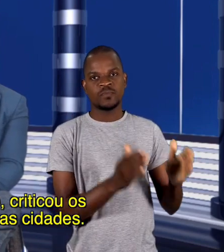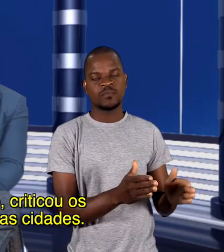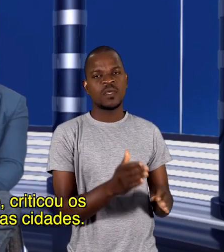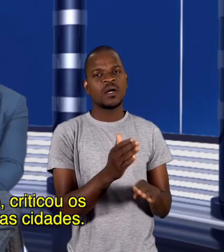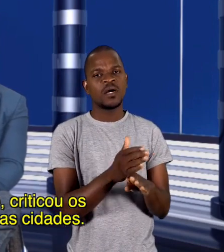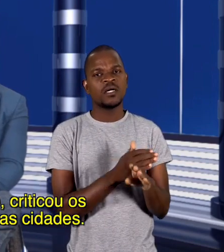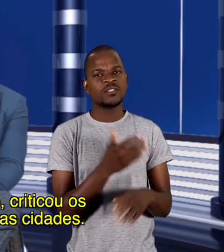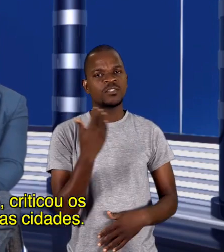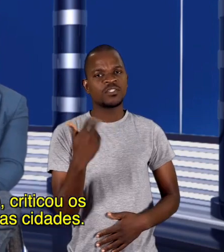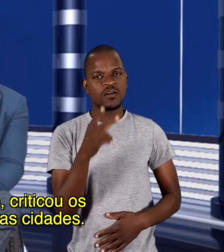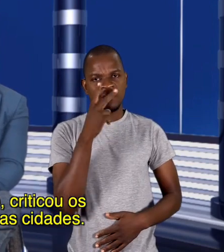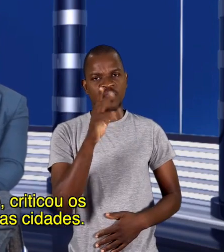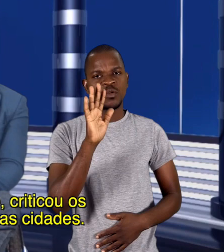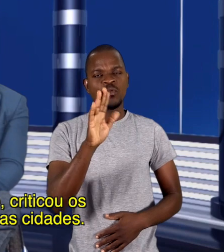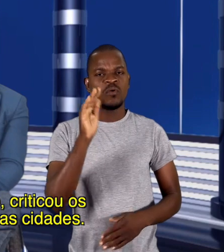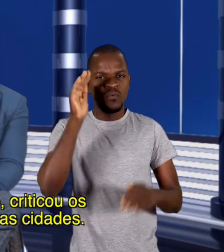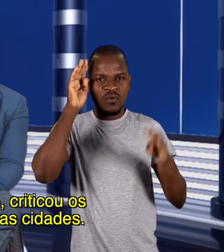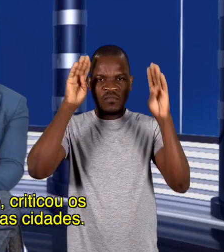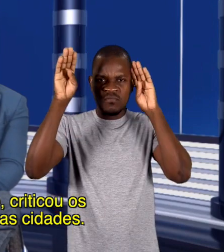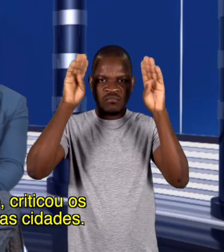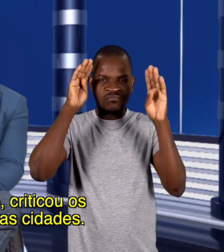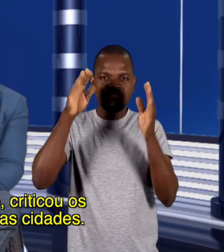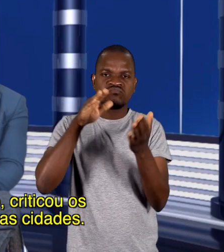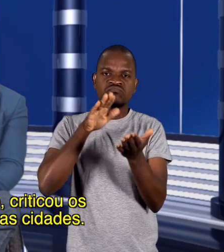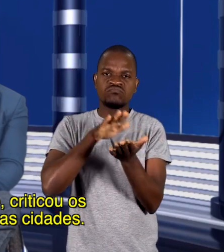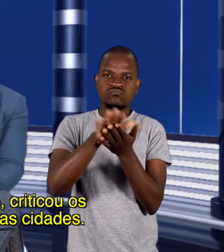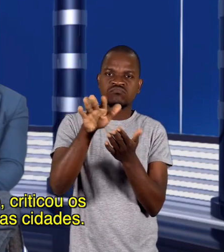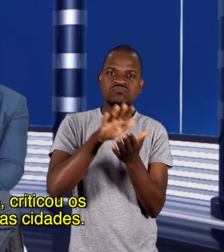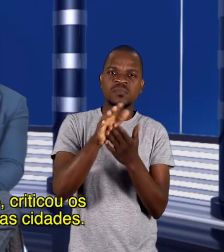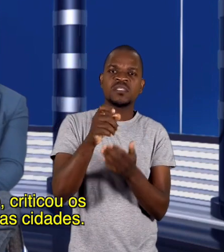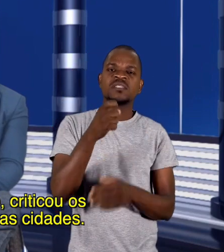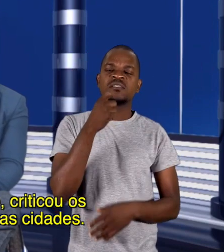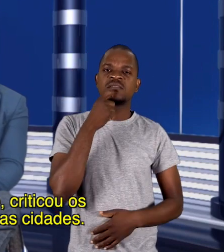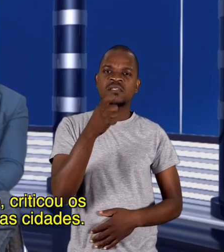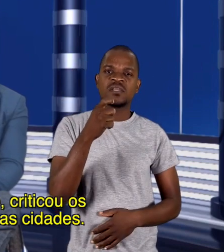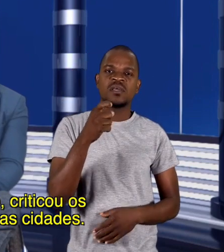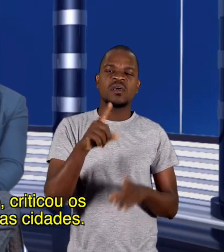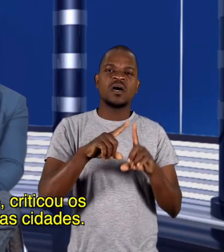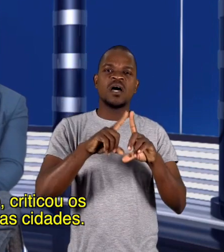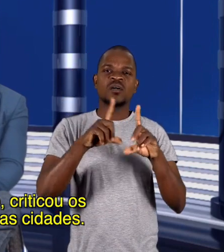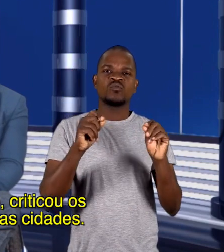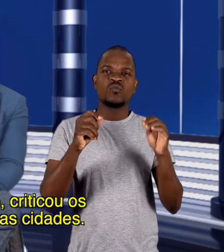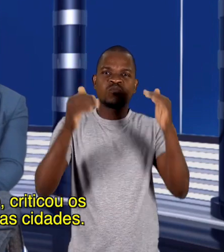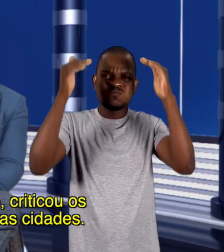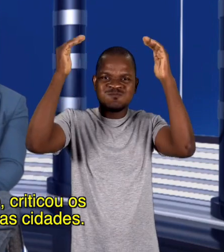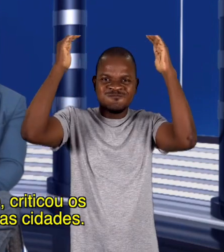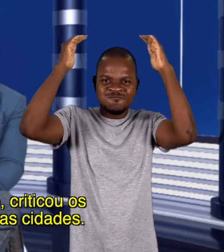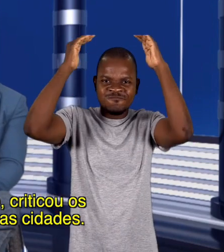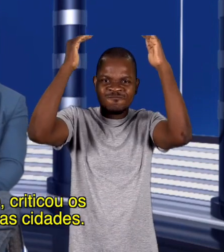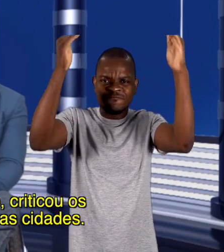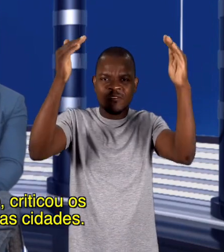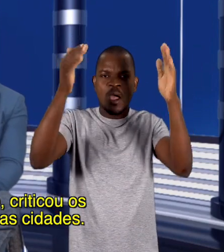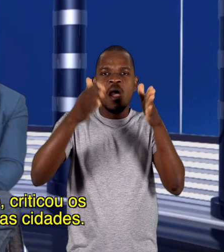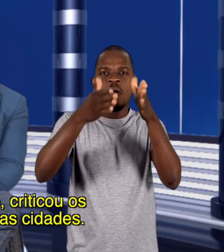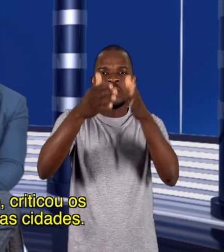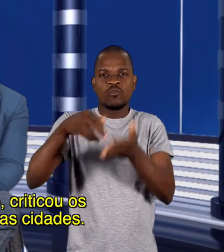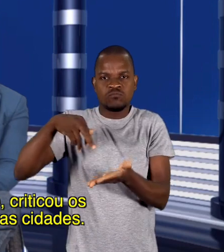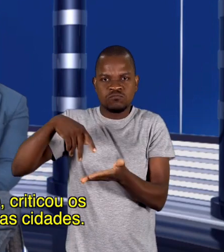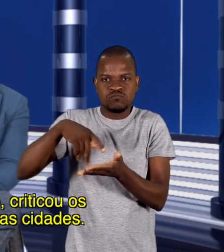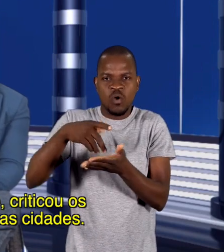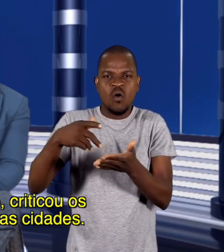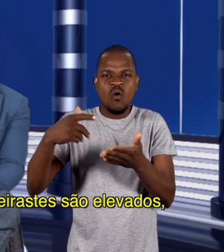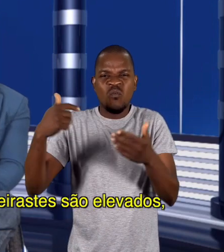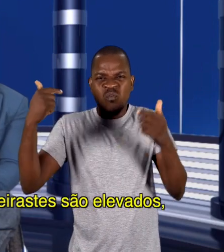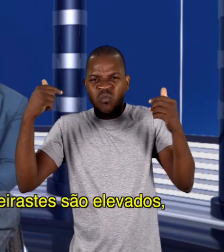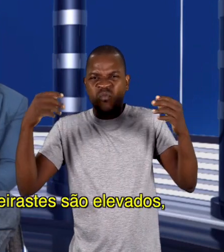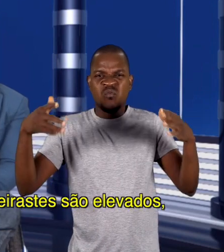escreveu a criticar de certa forma os túneis de evitantes que estão a ser instalados a nível do país algumas cidades